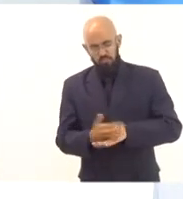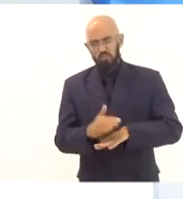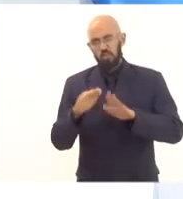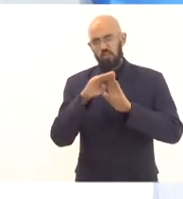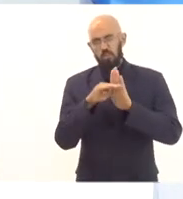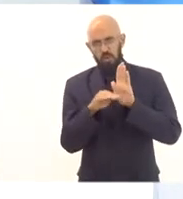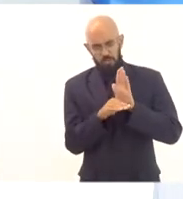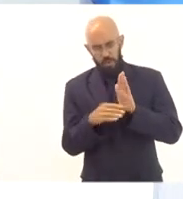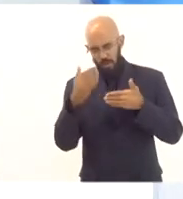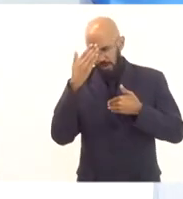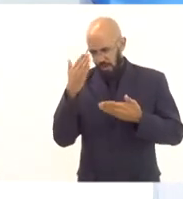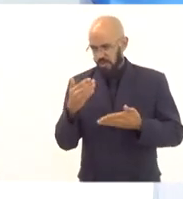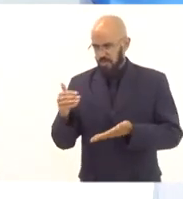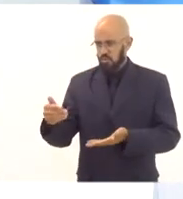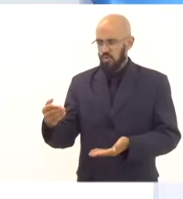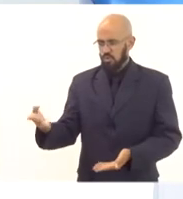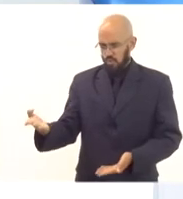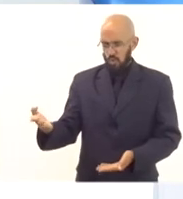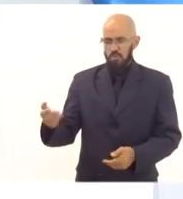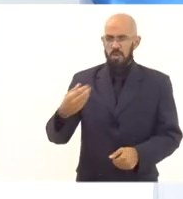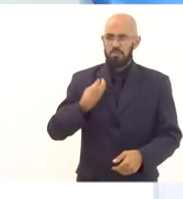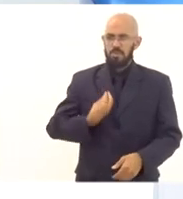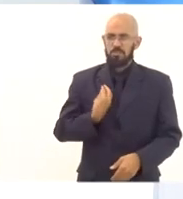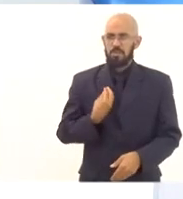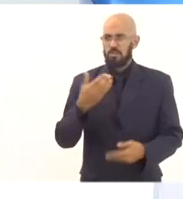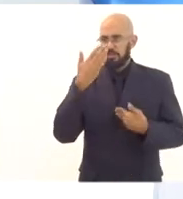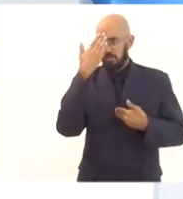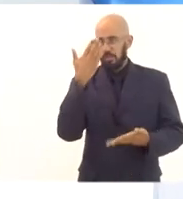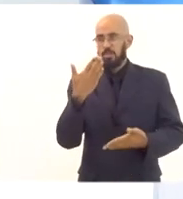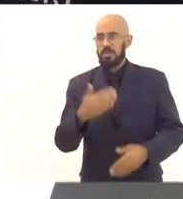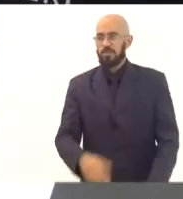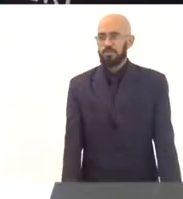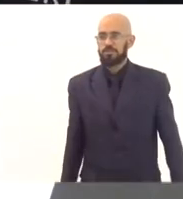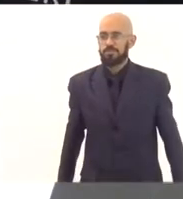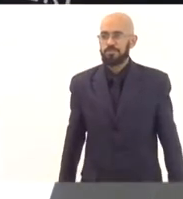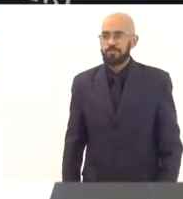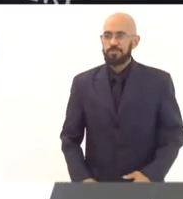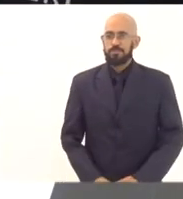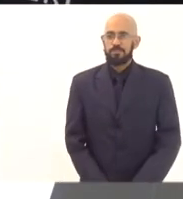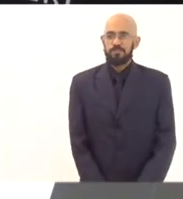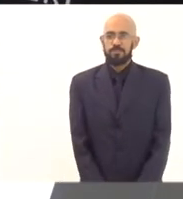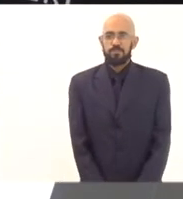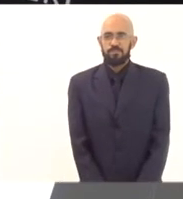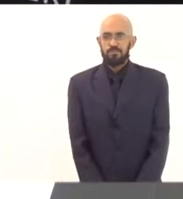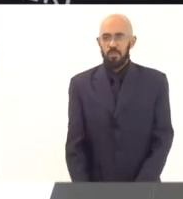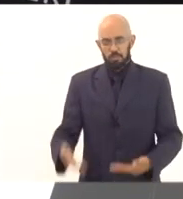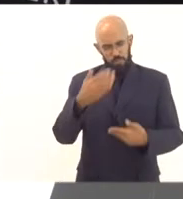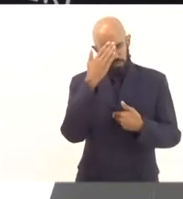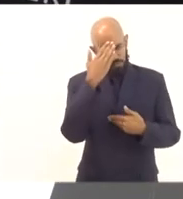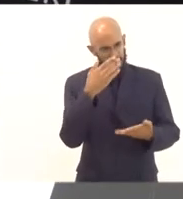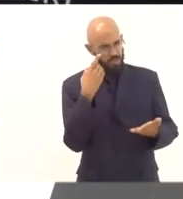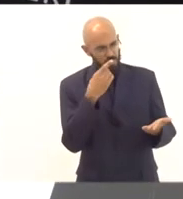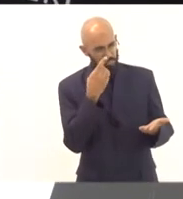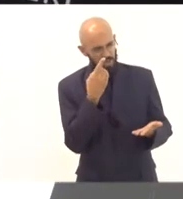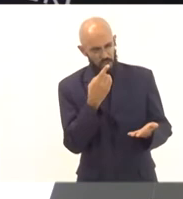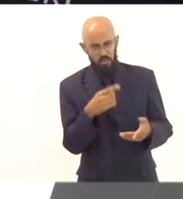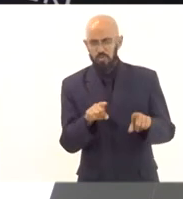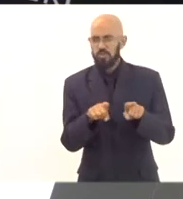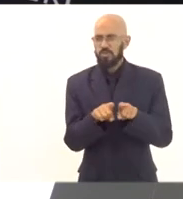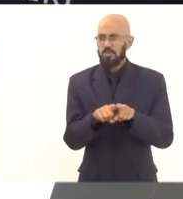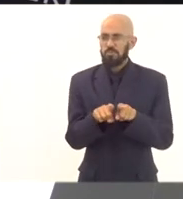então agradeço vossa excelência aí pela participação hoje muito obrigado a bom Obrigada padrinho